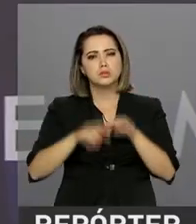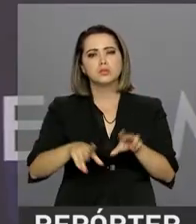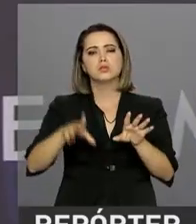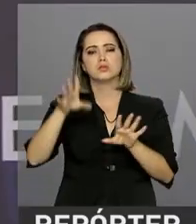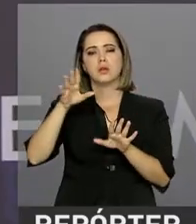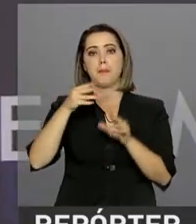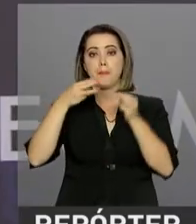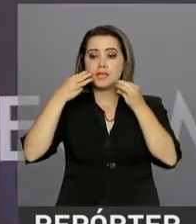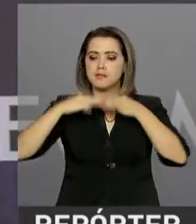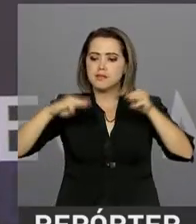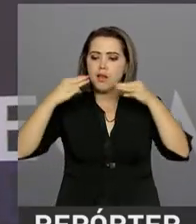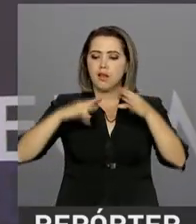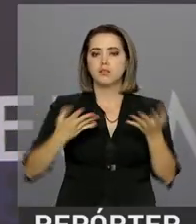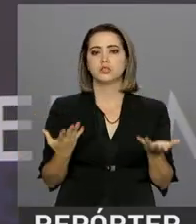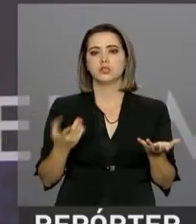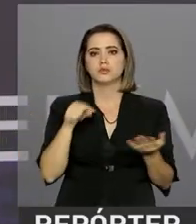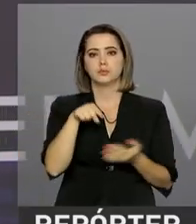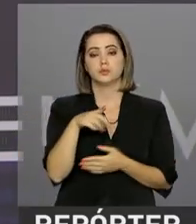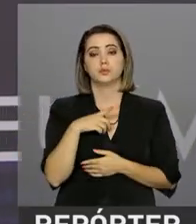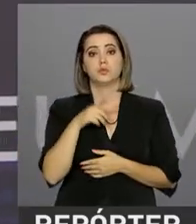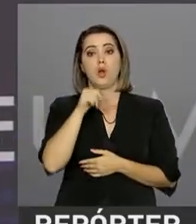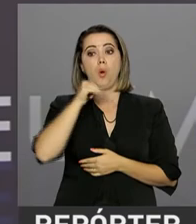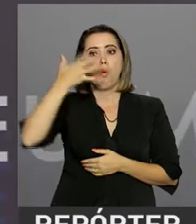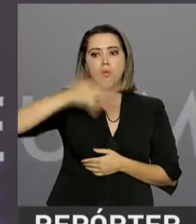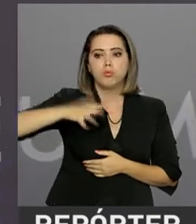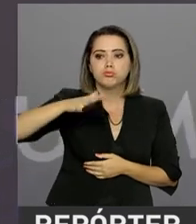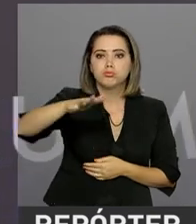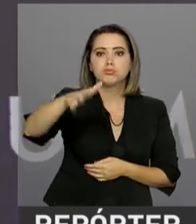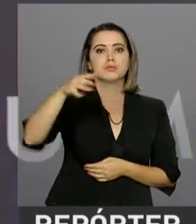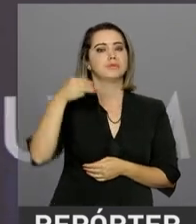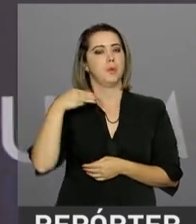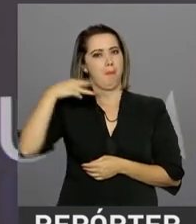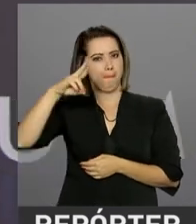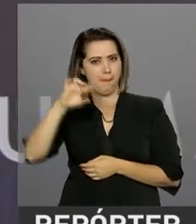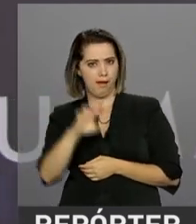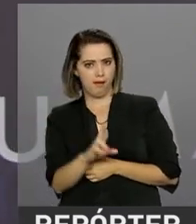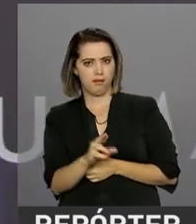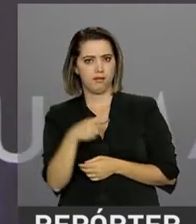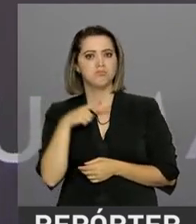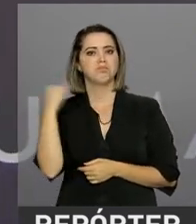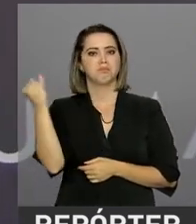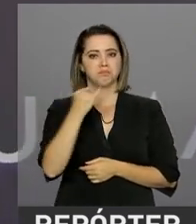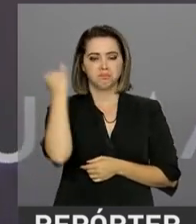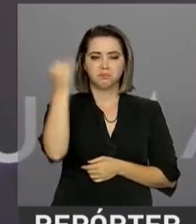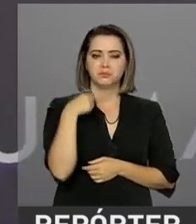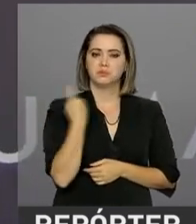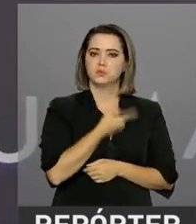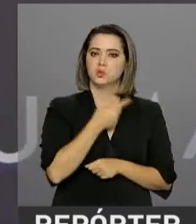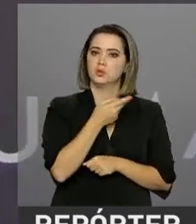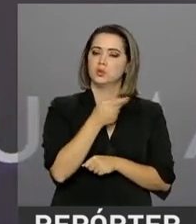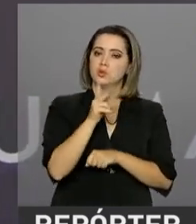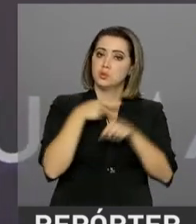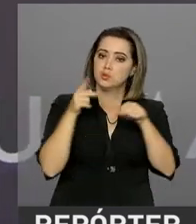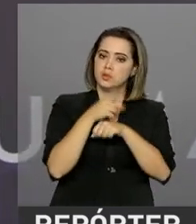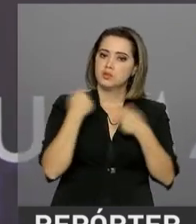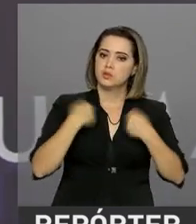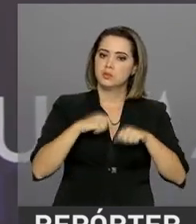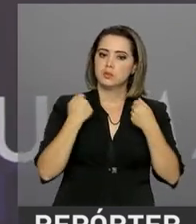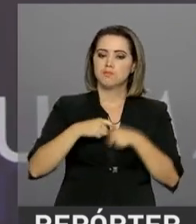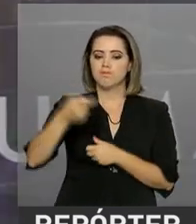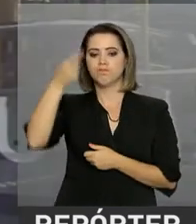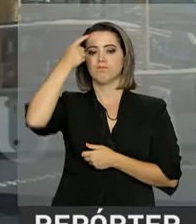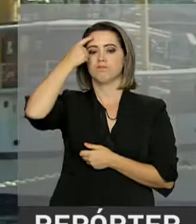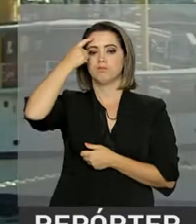mar tem uma importância econômica muito grande para o país e nós não nos damos conta disso nós precisamos desenvolver essa mentalidade